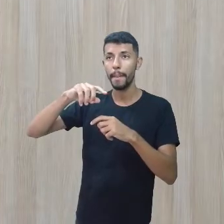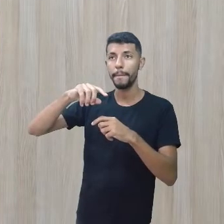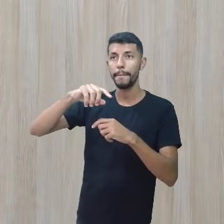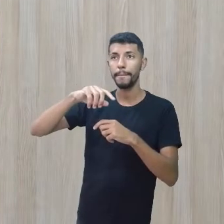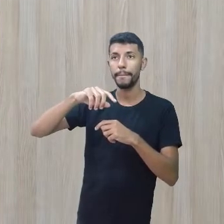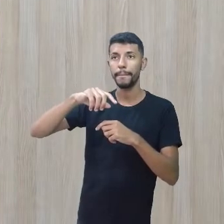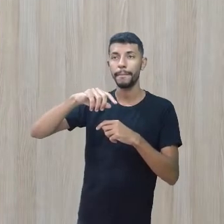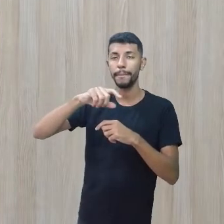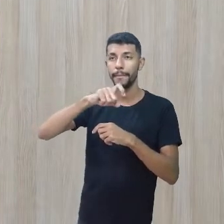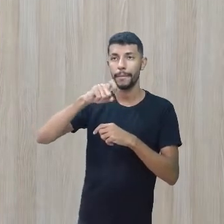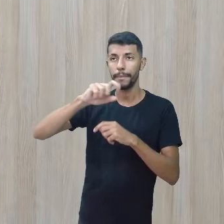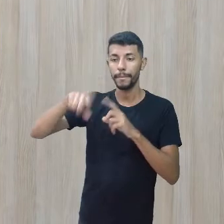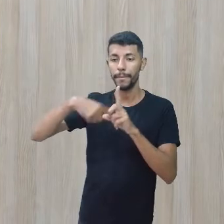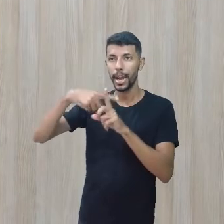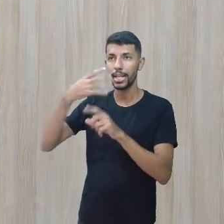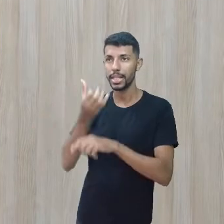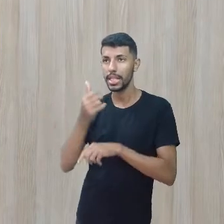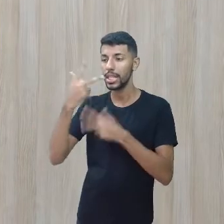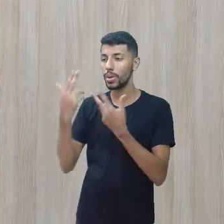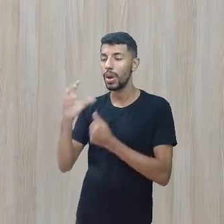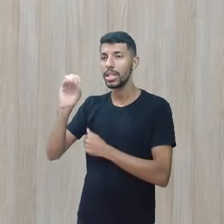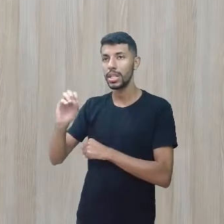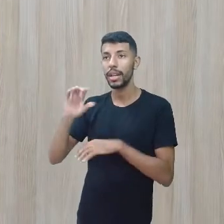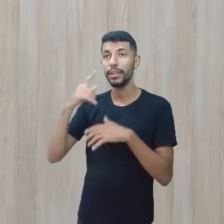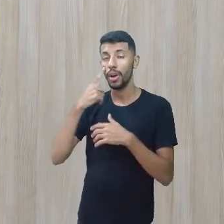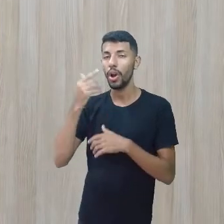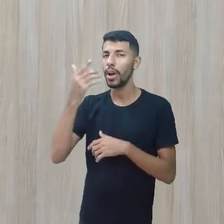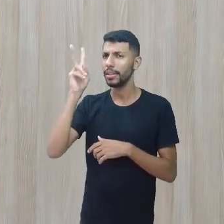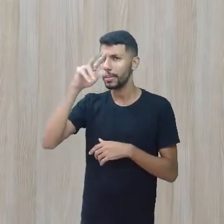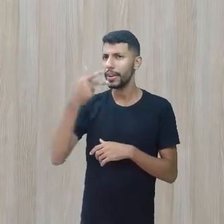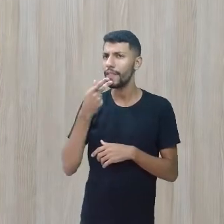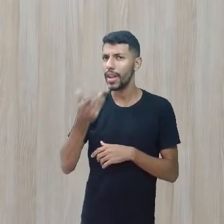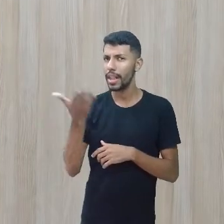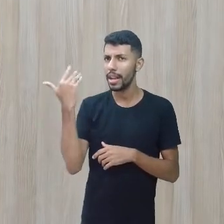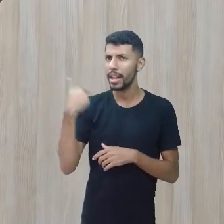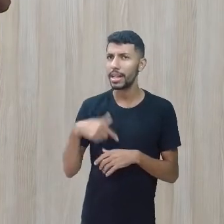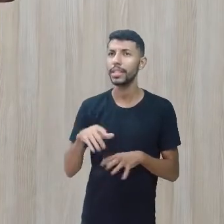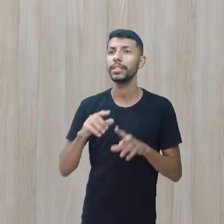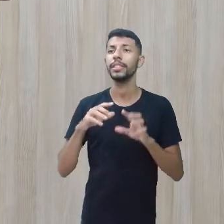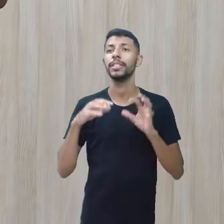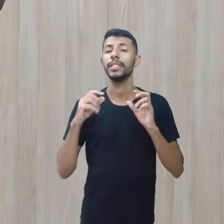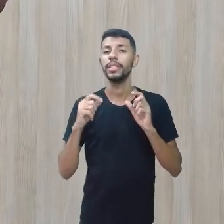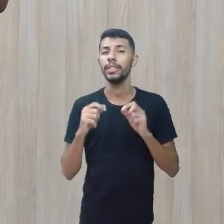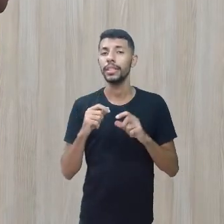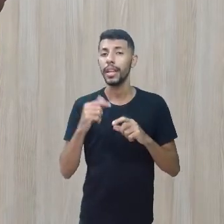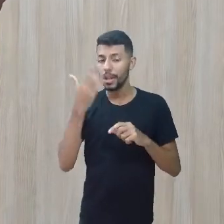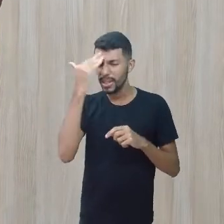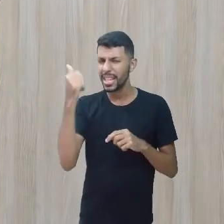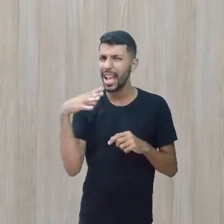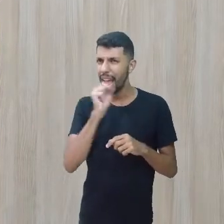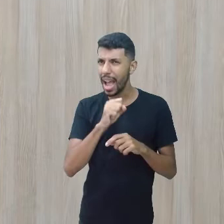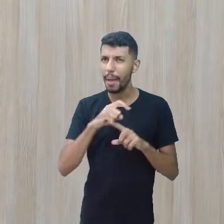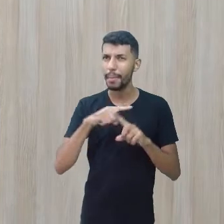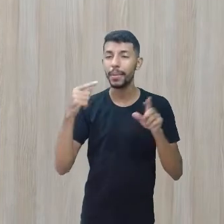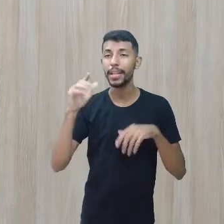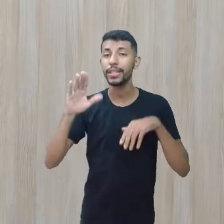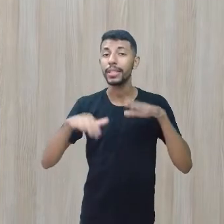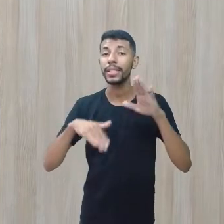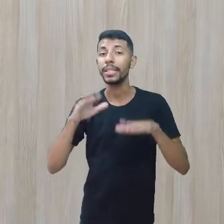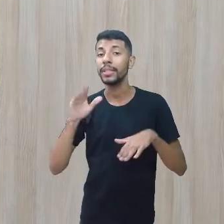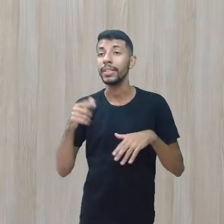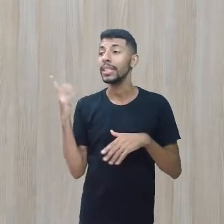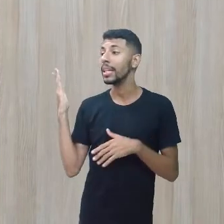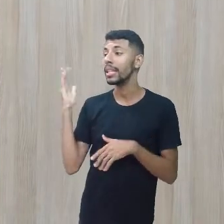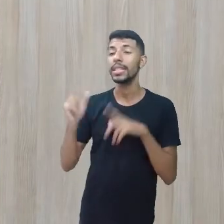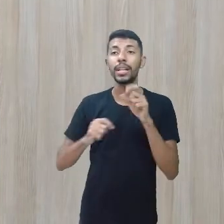sei que foi rápido, mas essa situação aí tem uma discriminante. Será que ela é completa ou incompleta, né? Então, eu atribuí